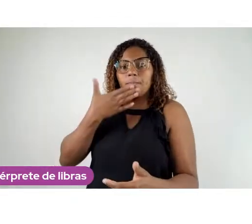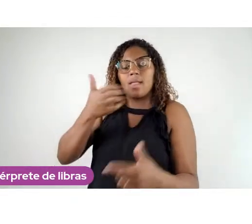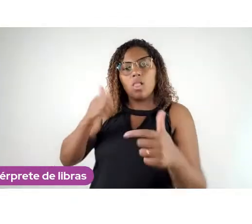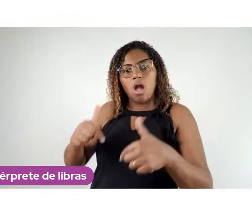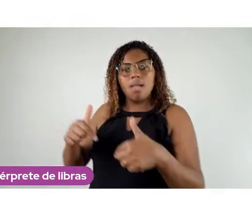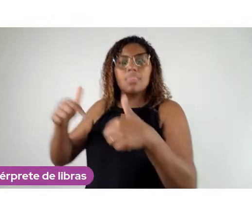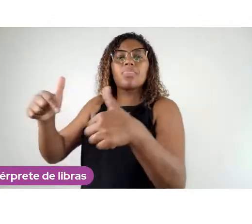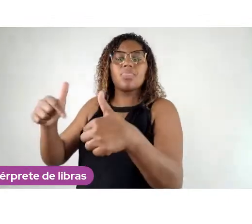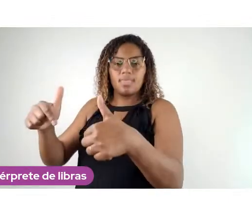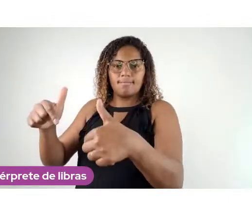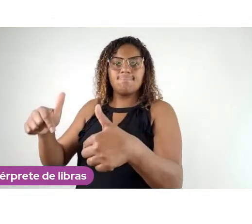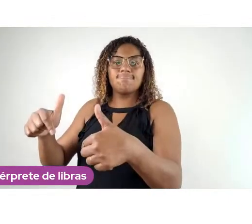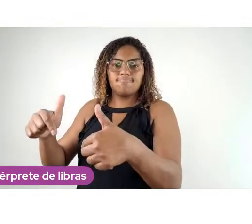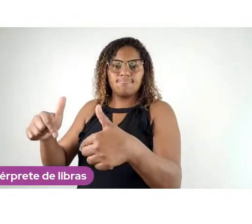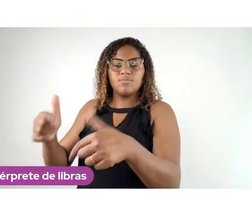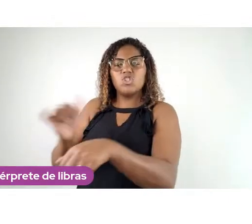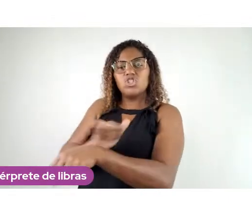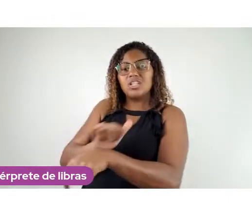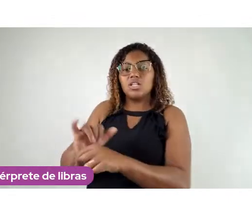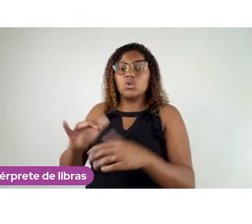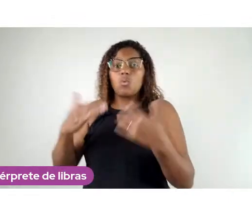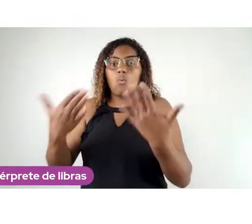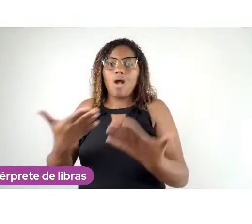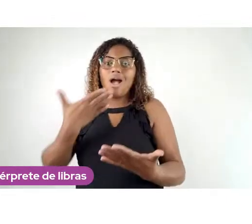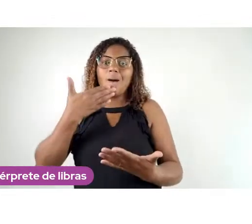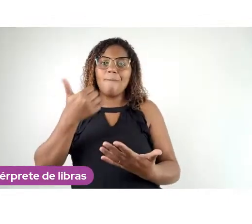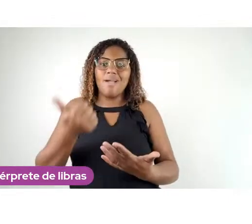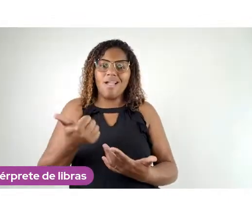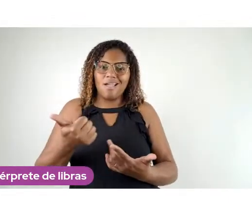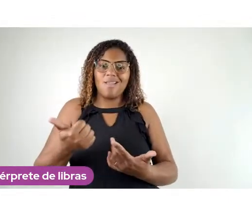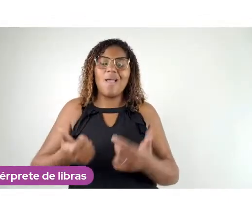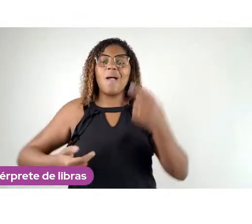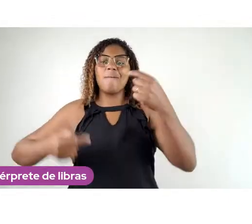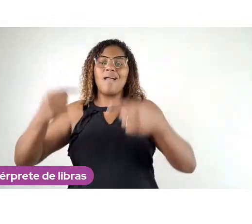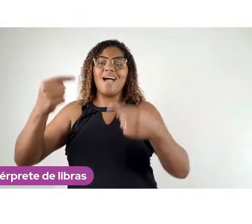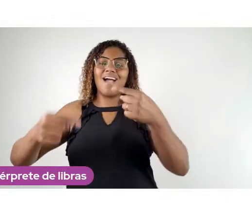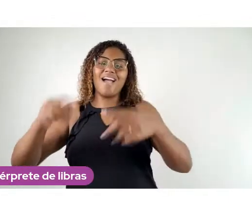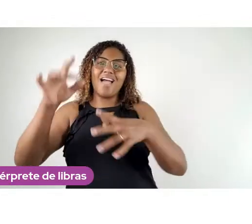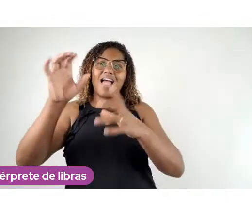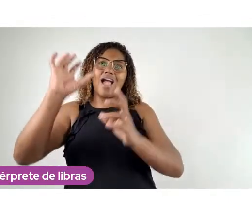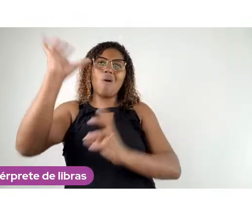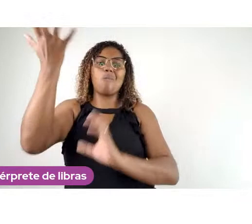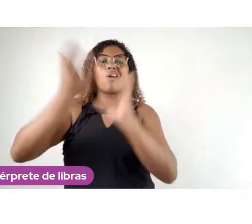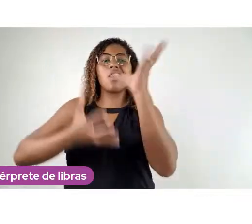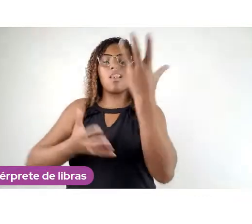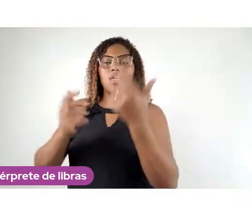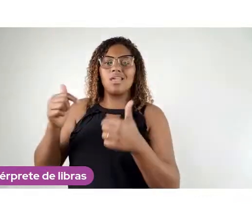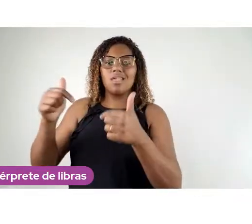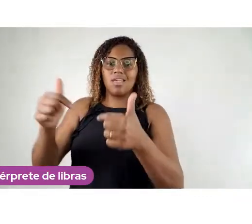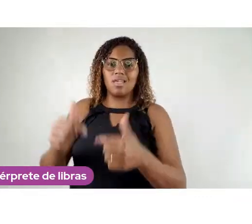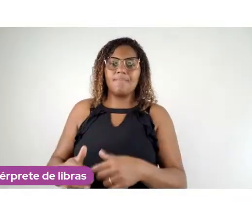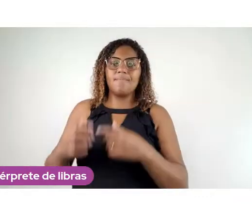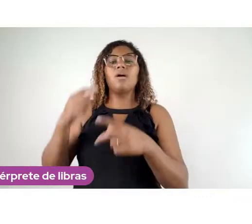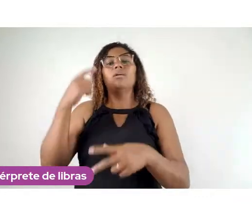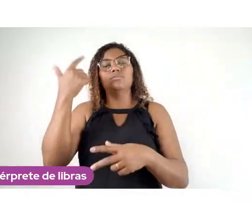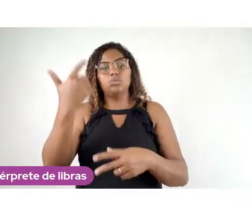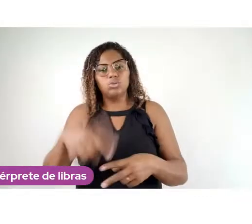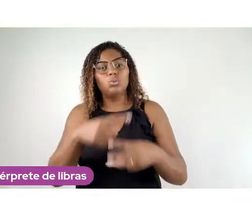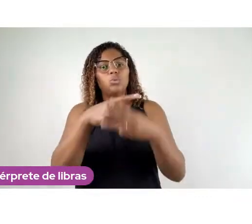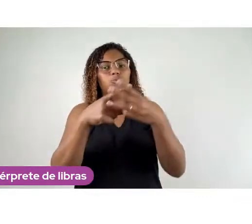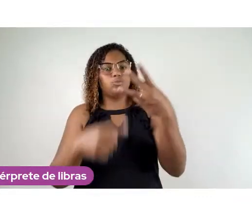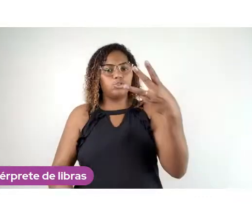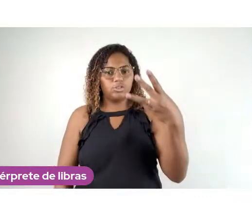podem ser aplicadas, né, para políticas climáticas. Mas, de novo, todos os três grupos de modo